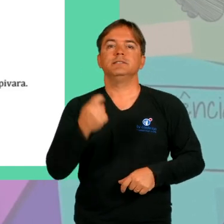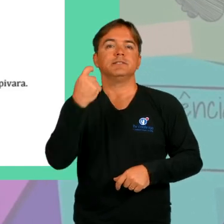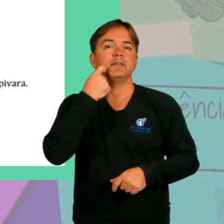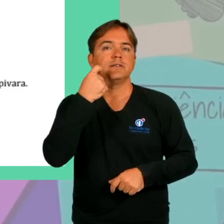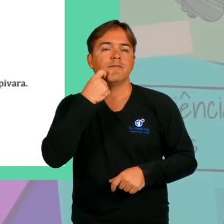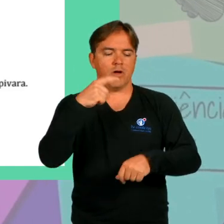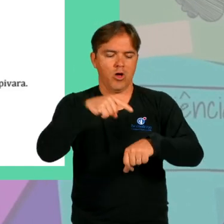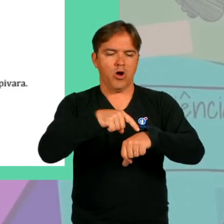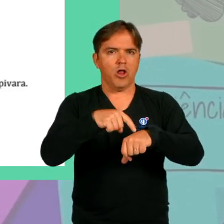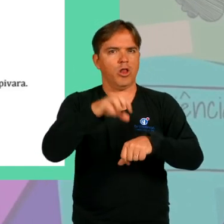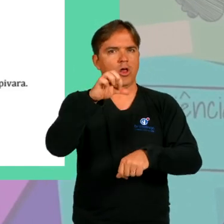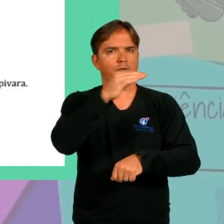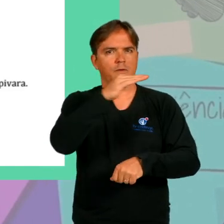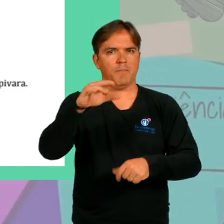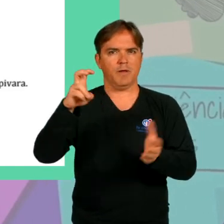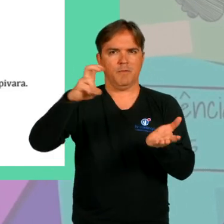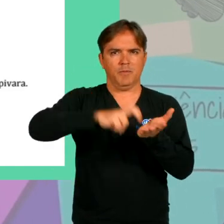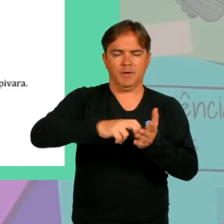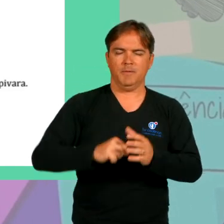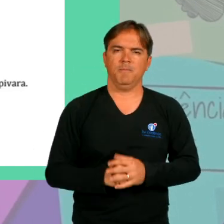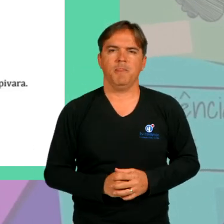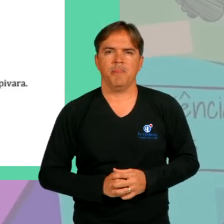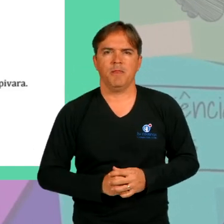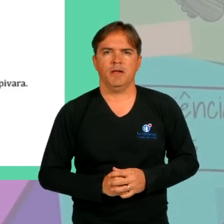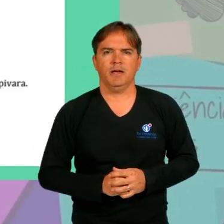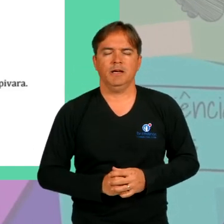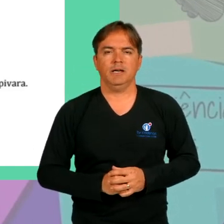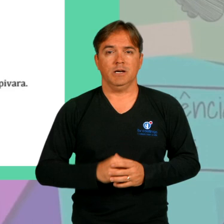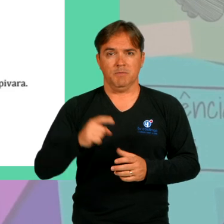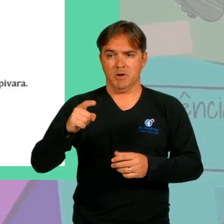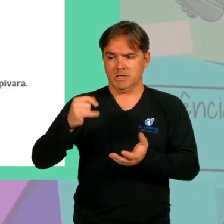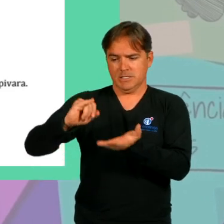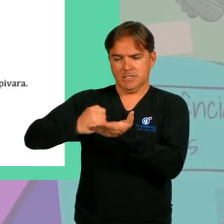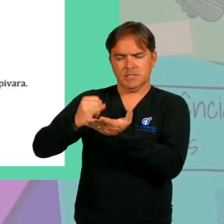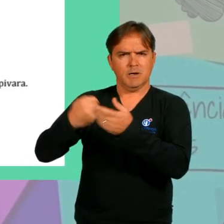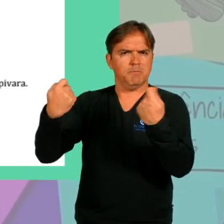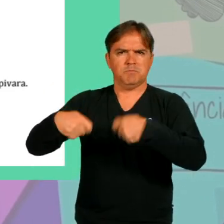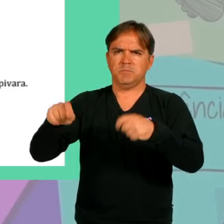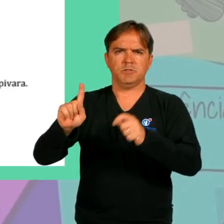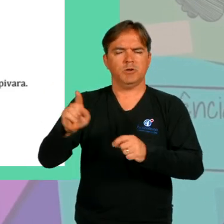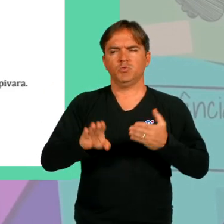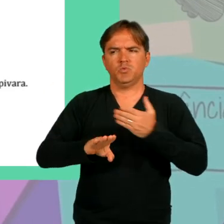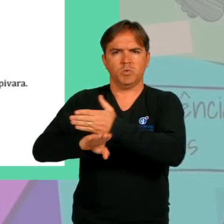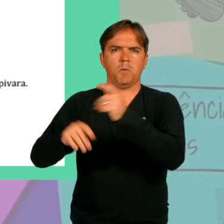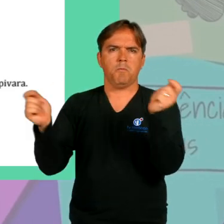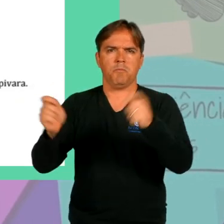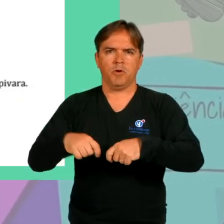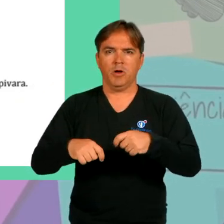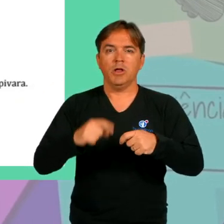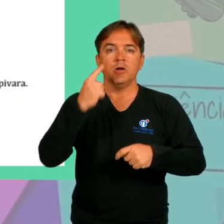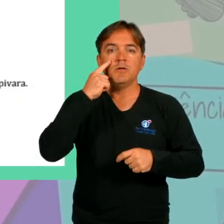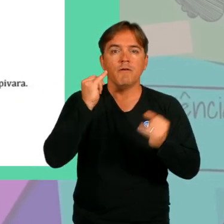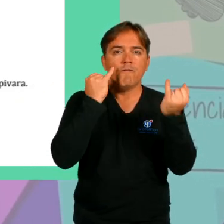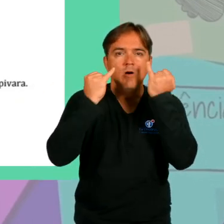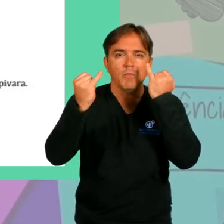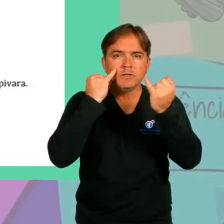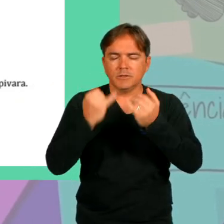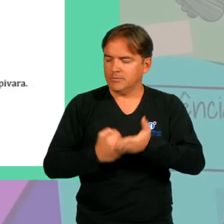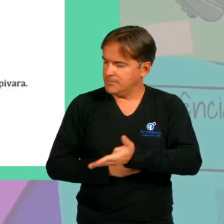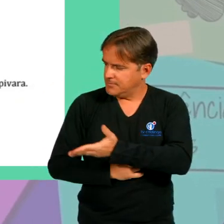na sexta-feira não é necessário fazer inscrição outras informações estão disponíveis em